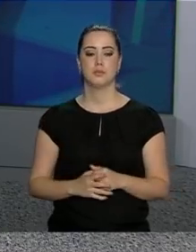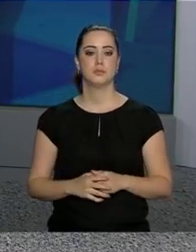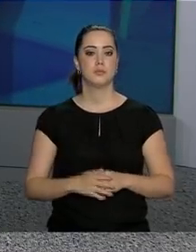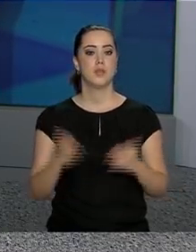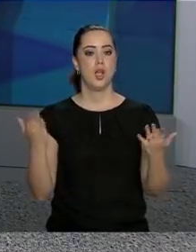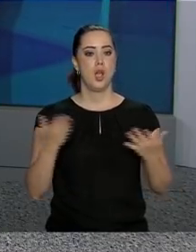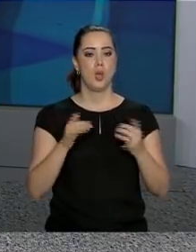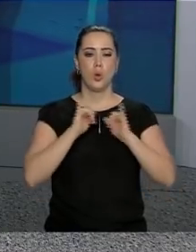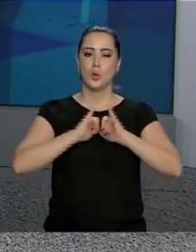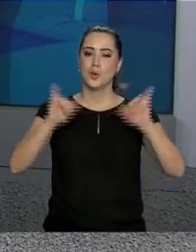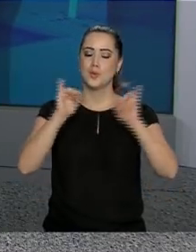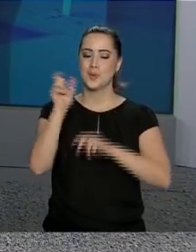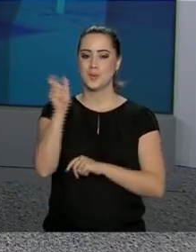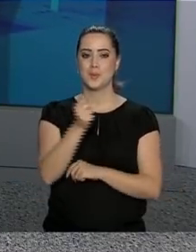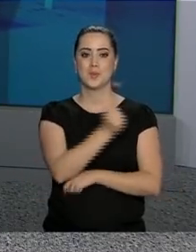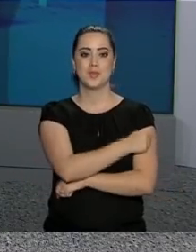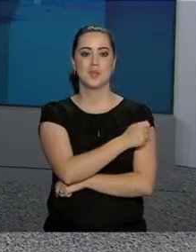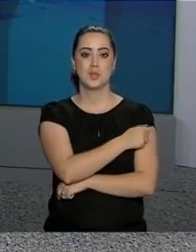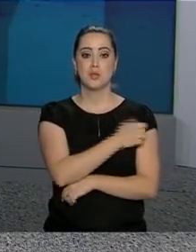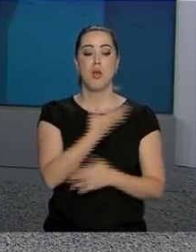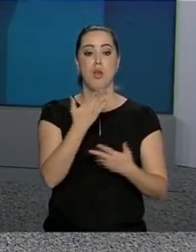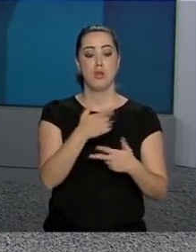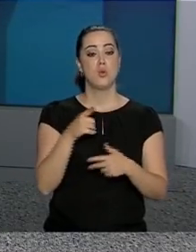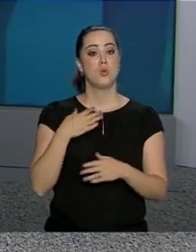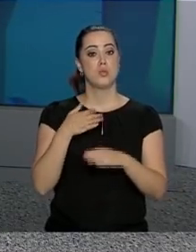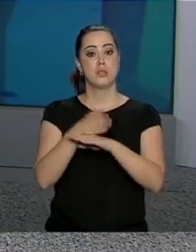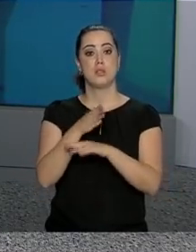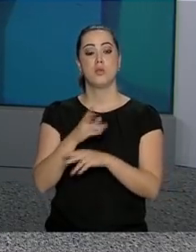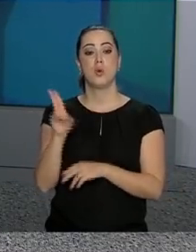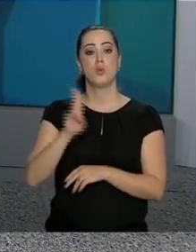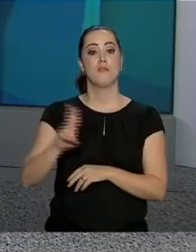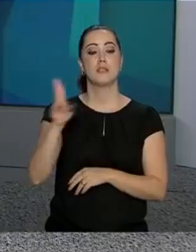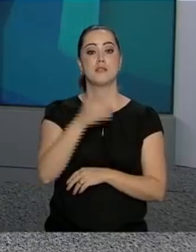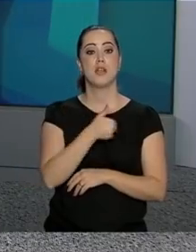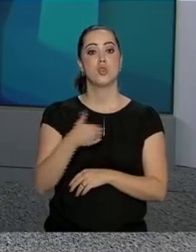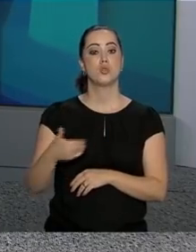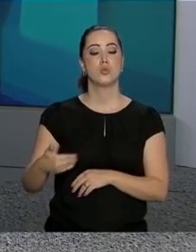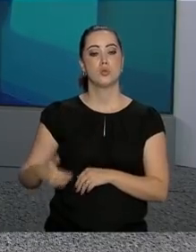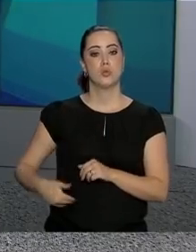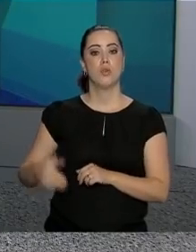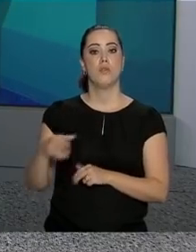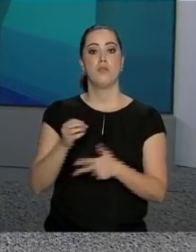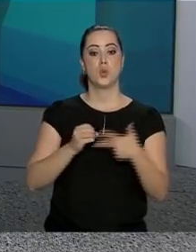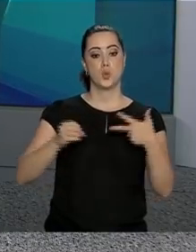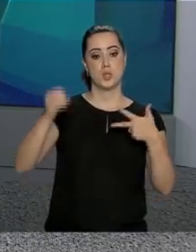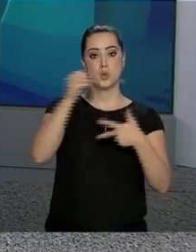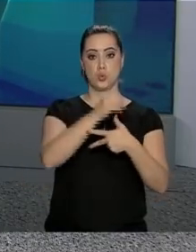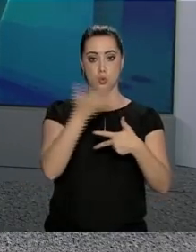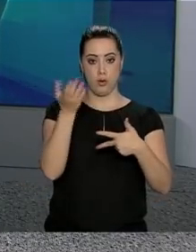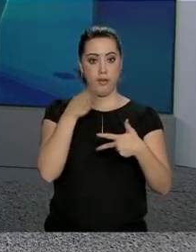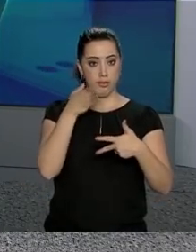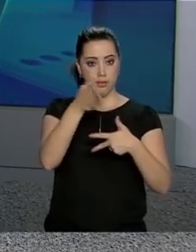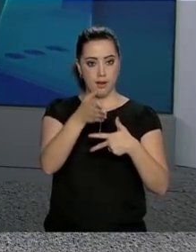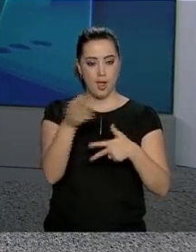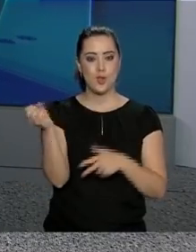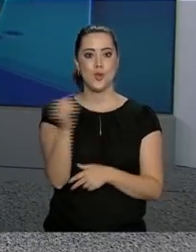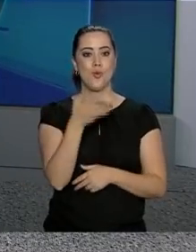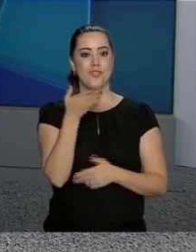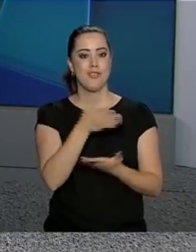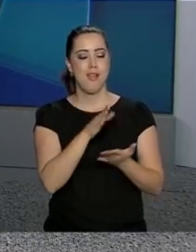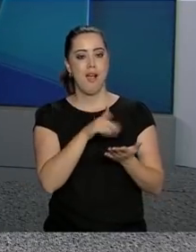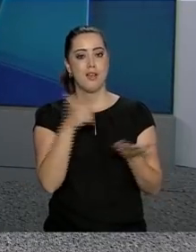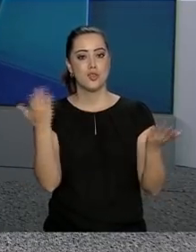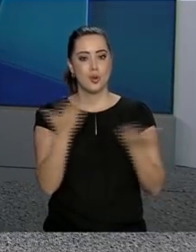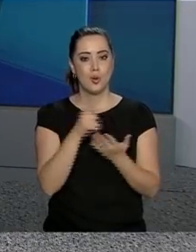agora um recado para os estudantes que concorrem a uma vaga nas universidades públicas pelo SISU. Uma novidade desta edição